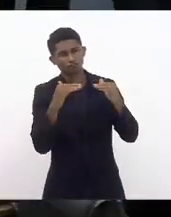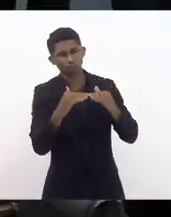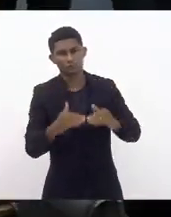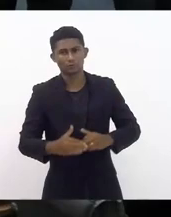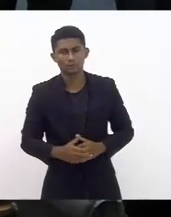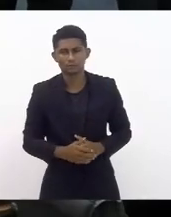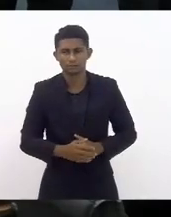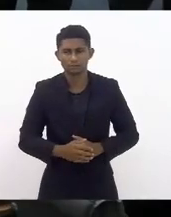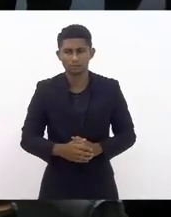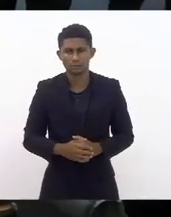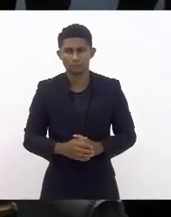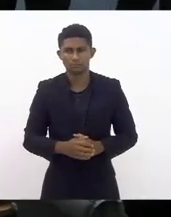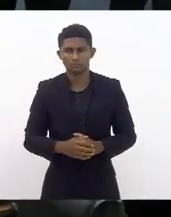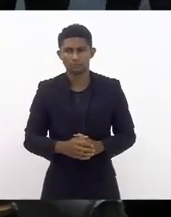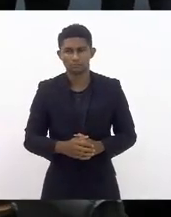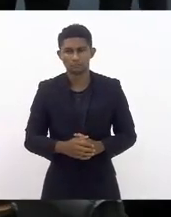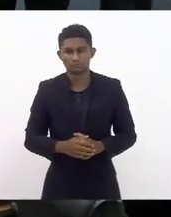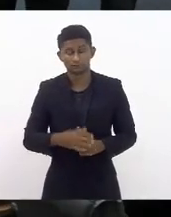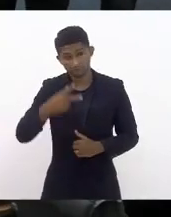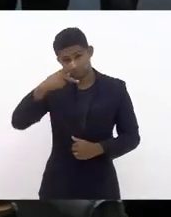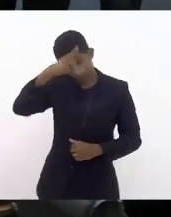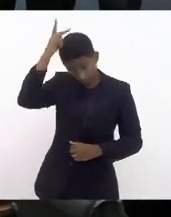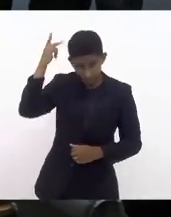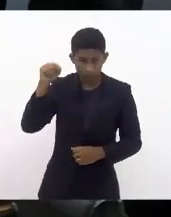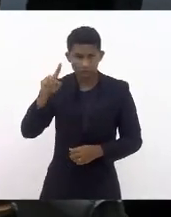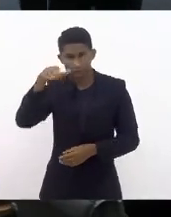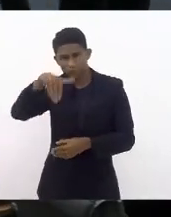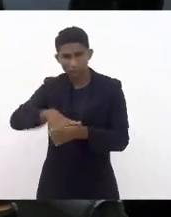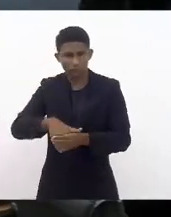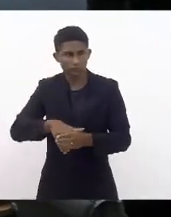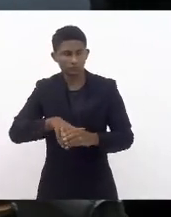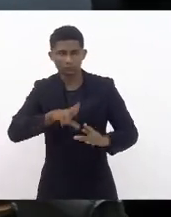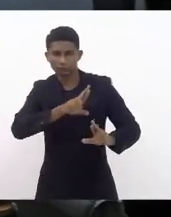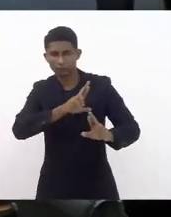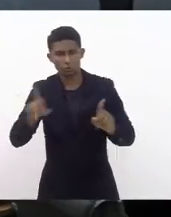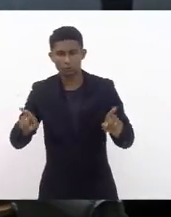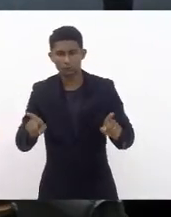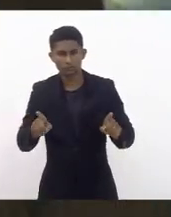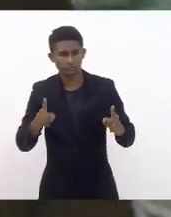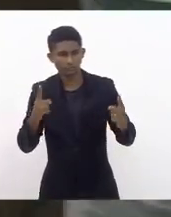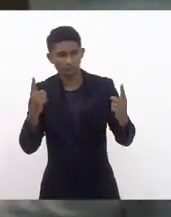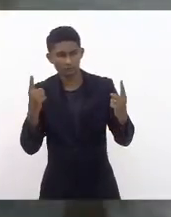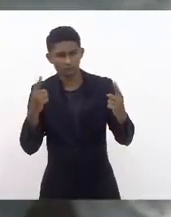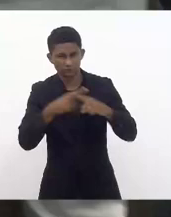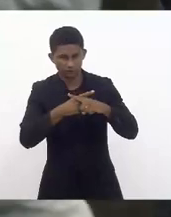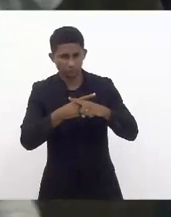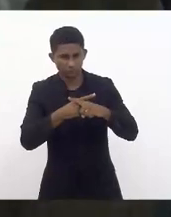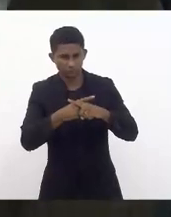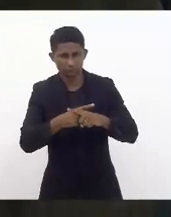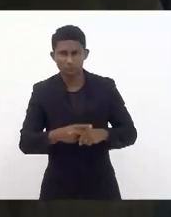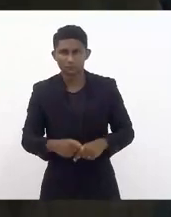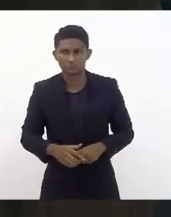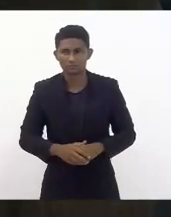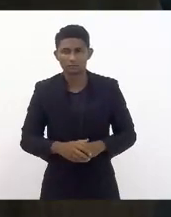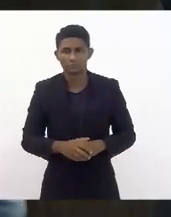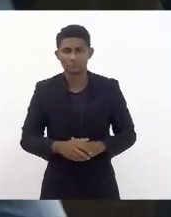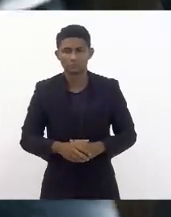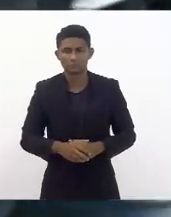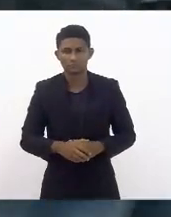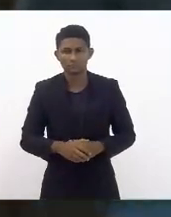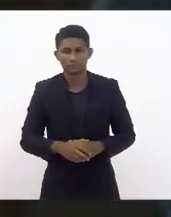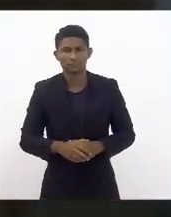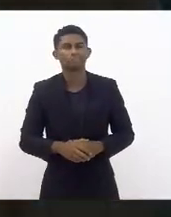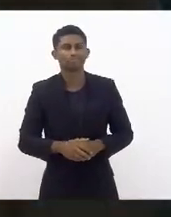Voto divergente. Deputado Luiz Paulo, voto divergente. Senhor presidente, raro